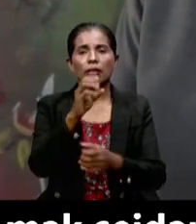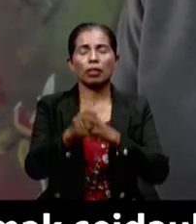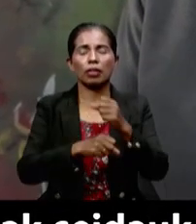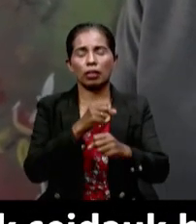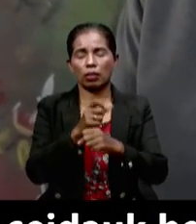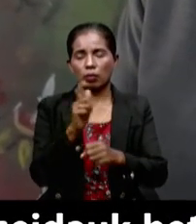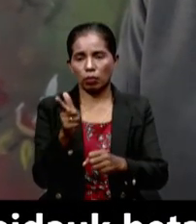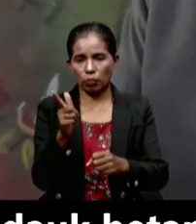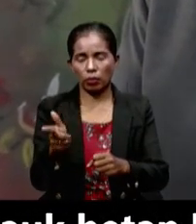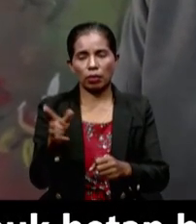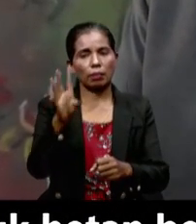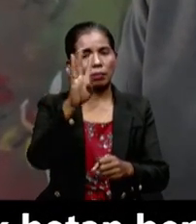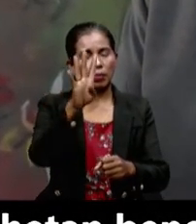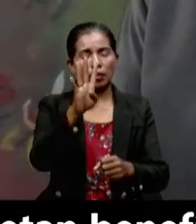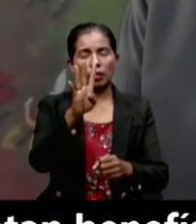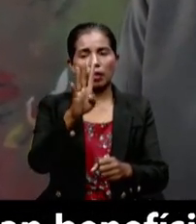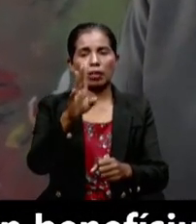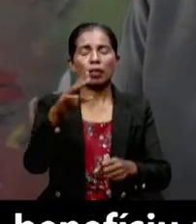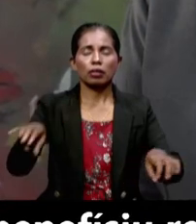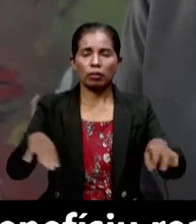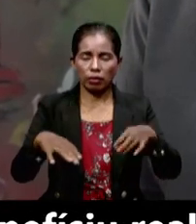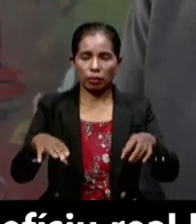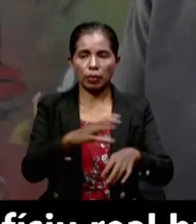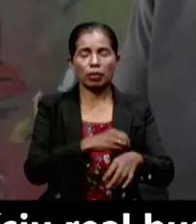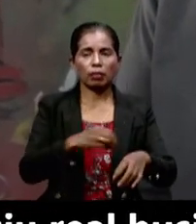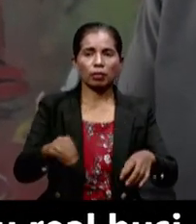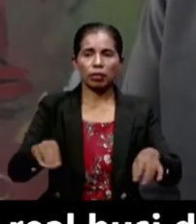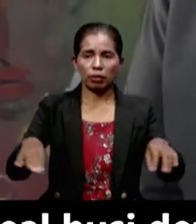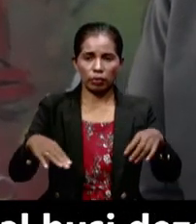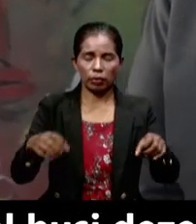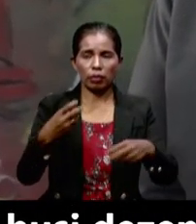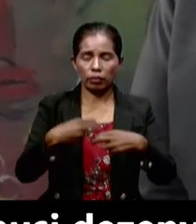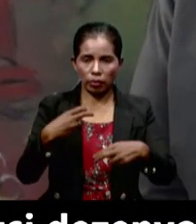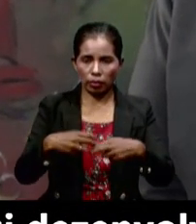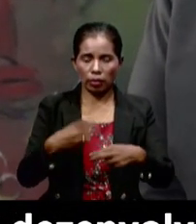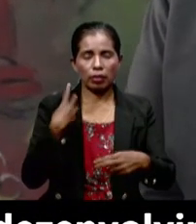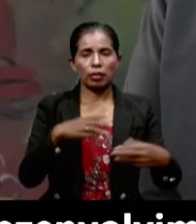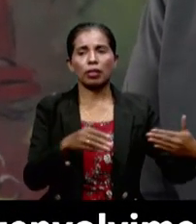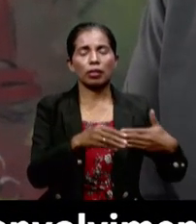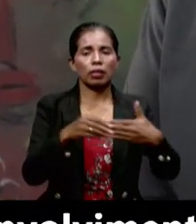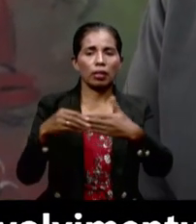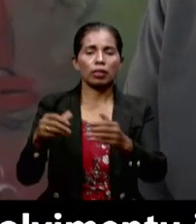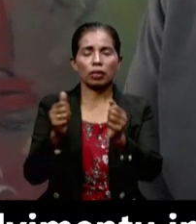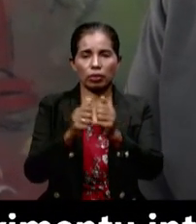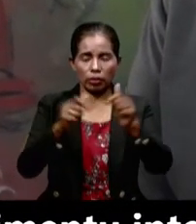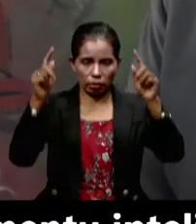luta, alguns deles acederam a funções de liderança em Timor-Leste,